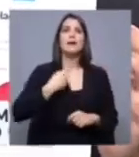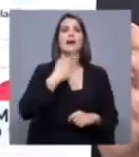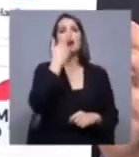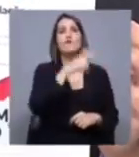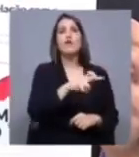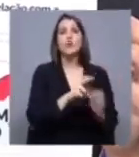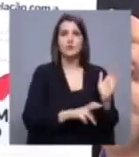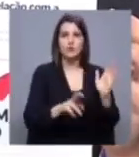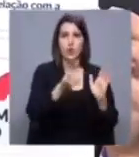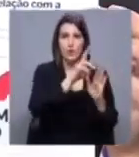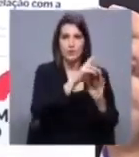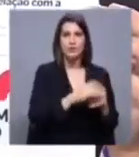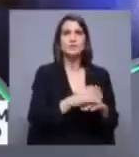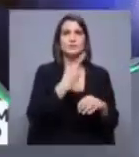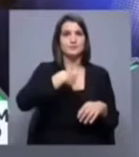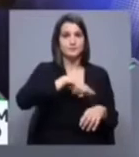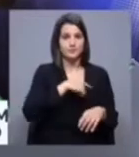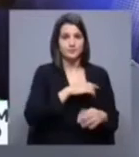Aumentar as pensões e reduzir subsídios.